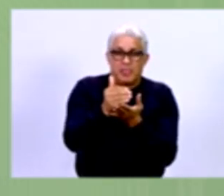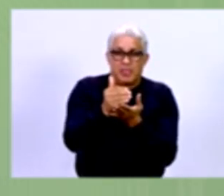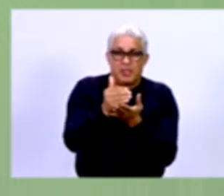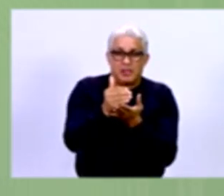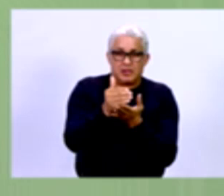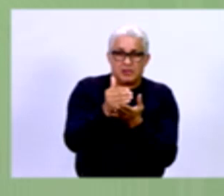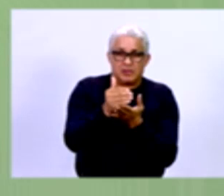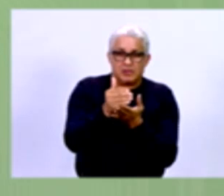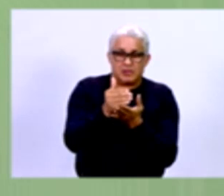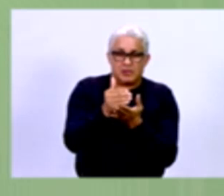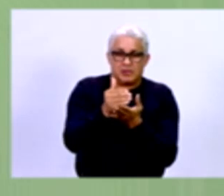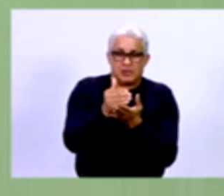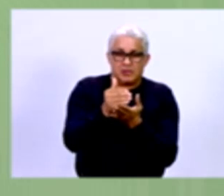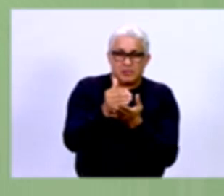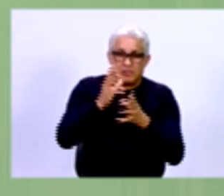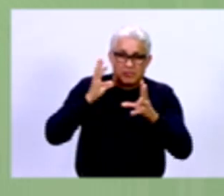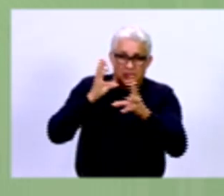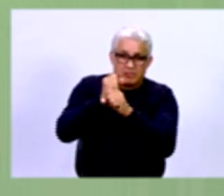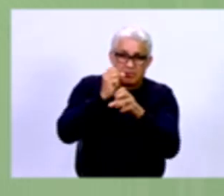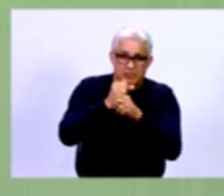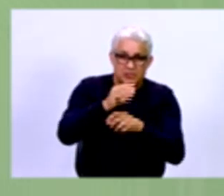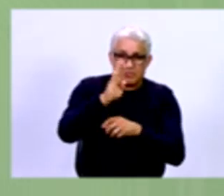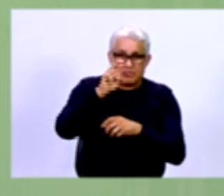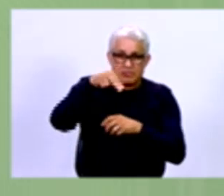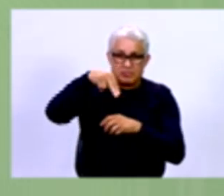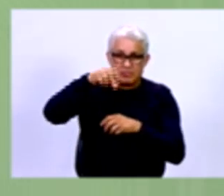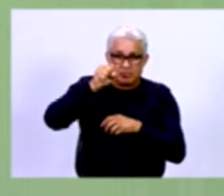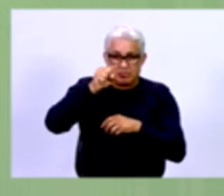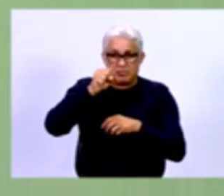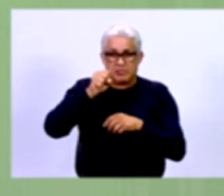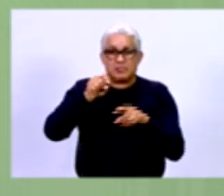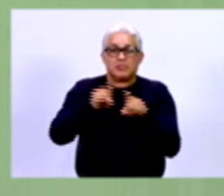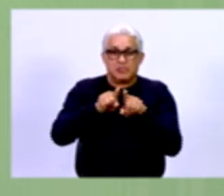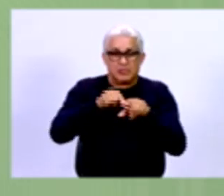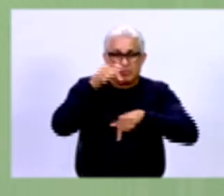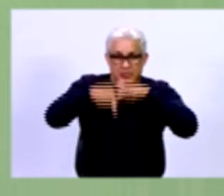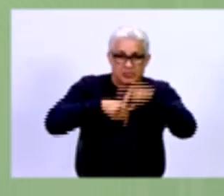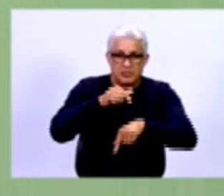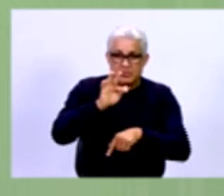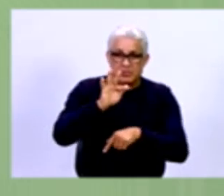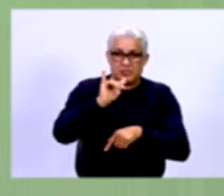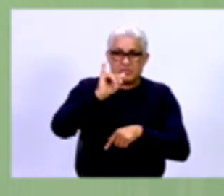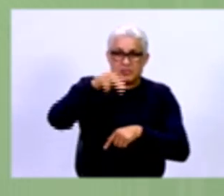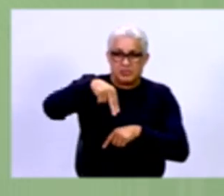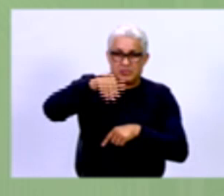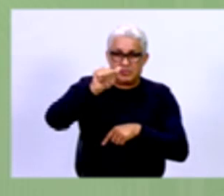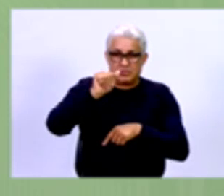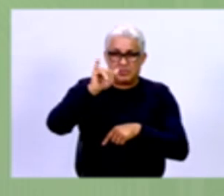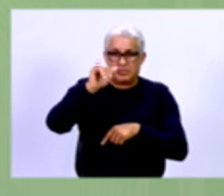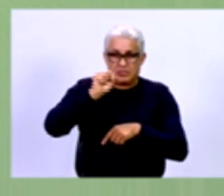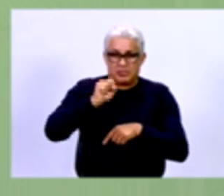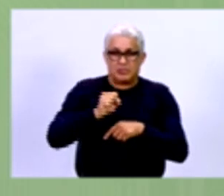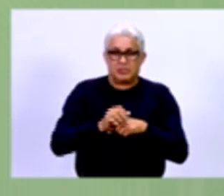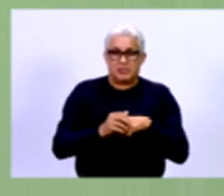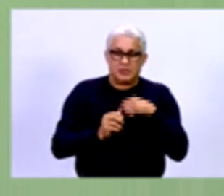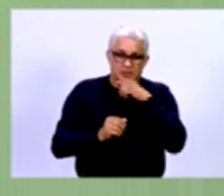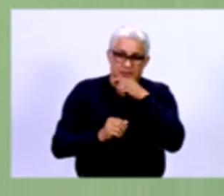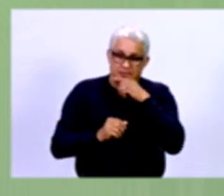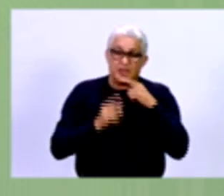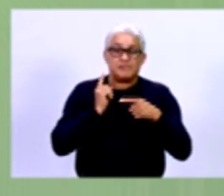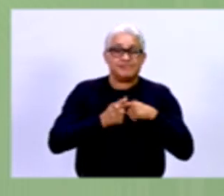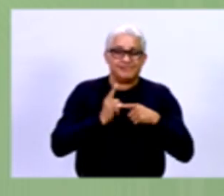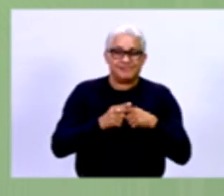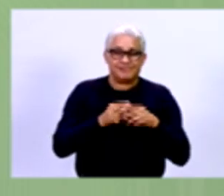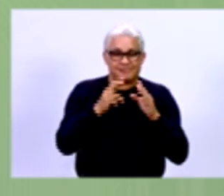da mensuração dos chamados bens e serviços finais. Por que ele adota esse critério? Exatamente para